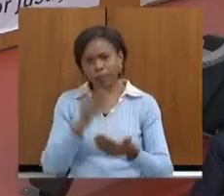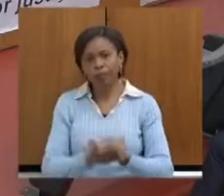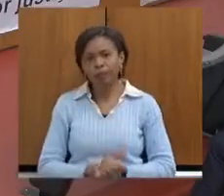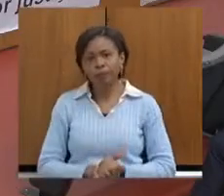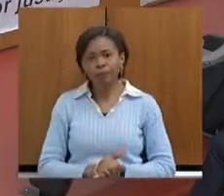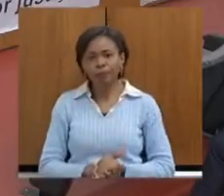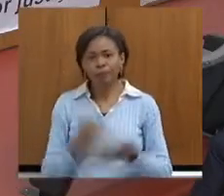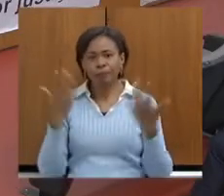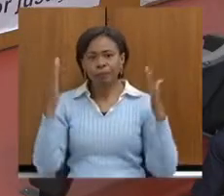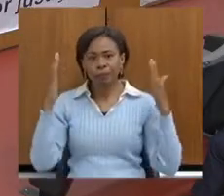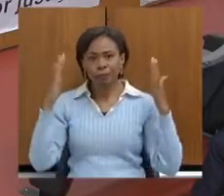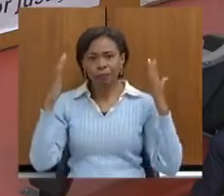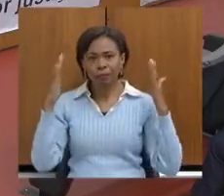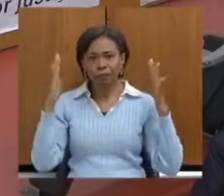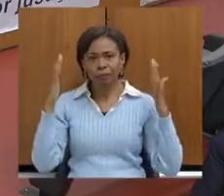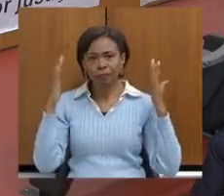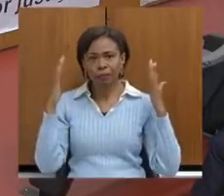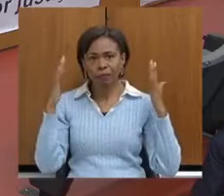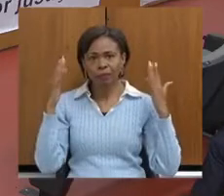a